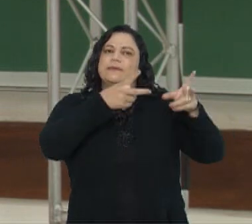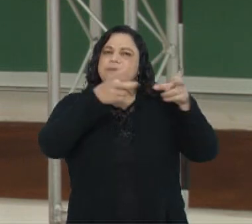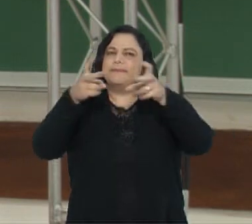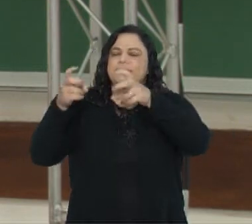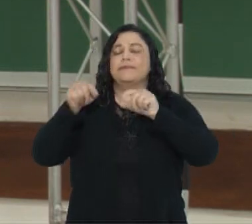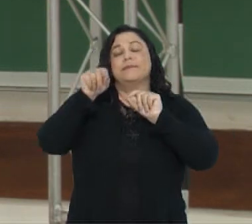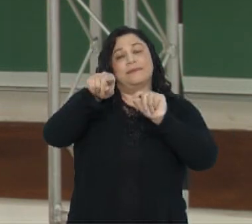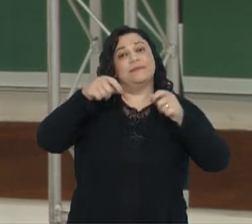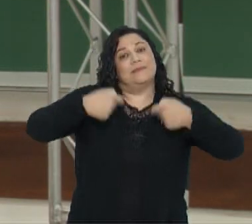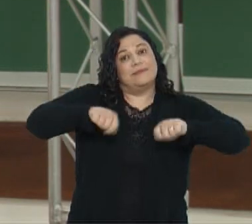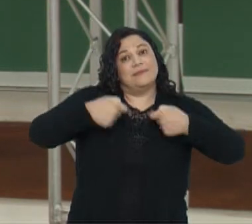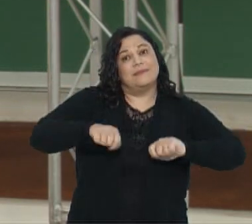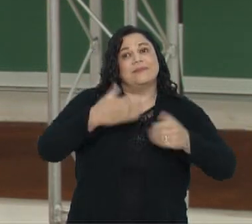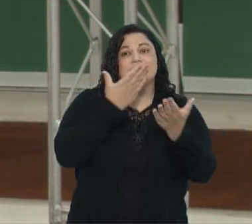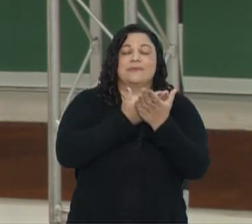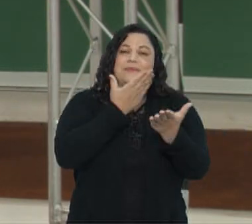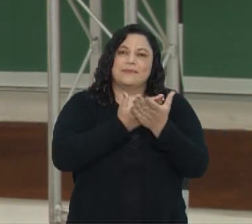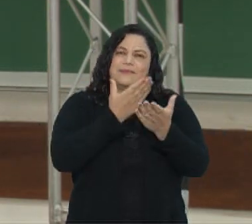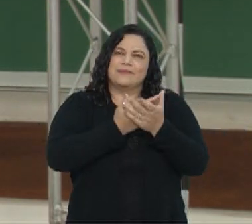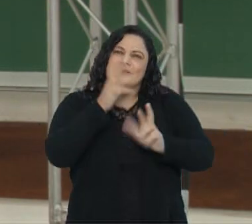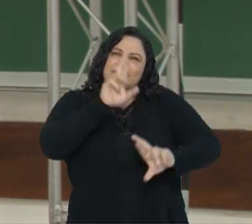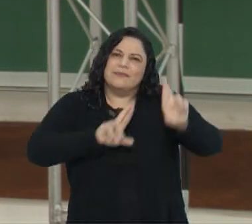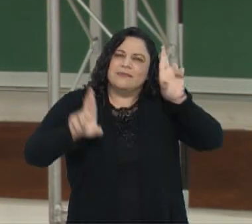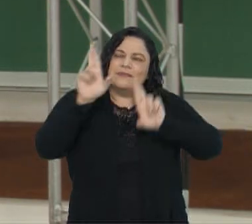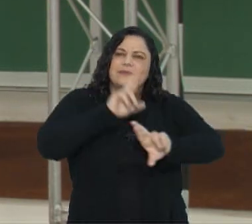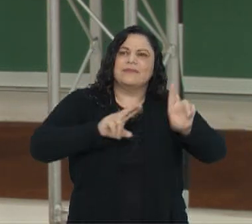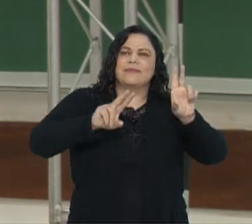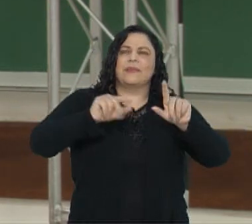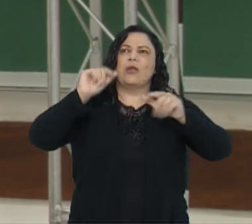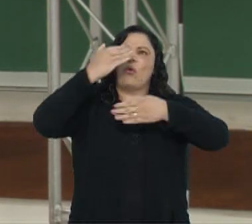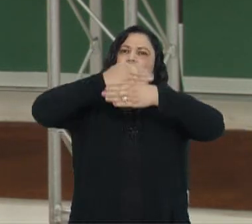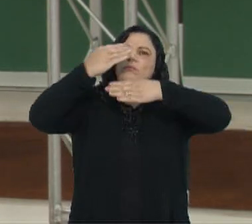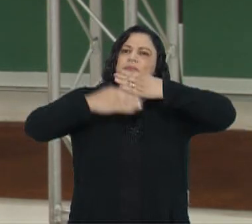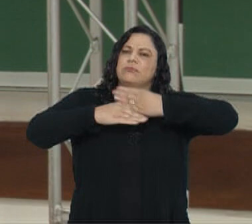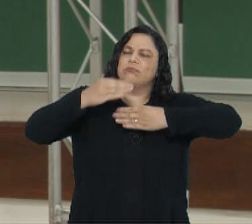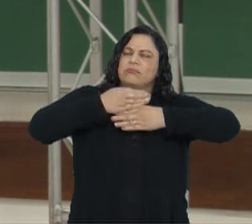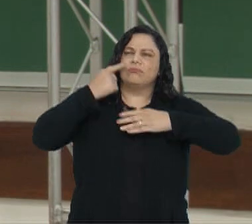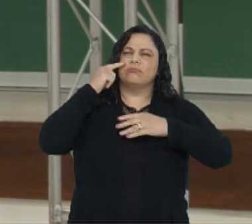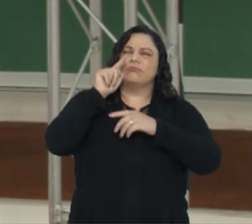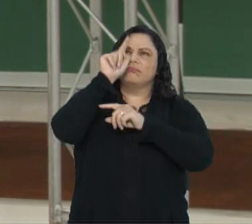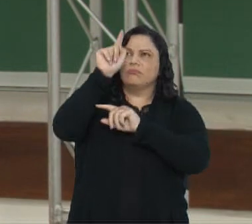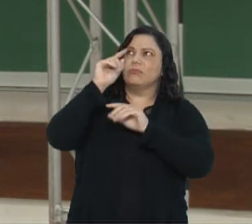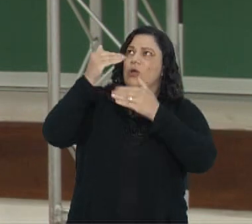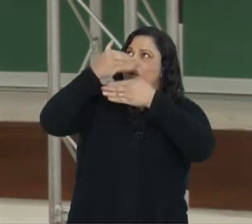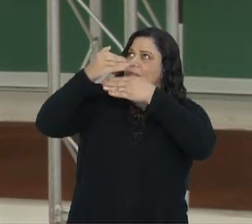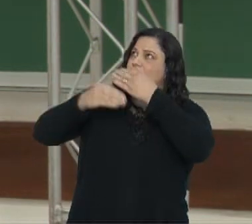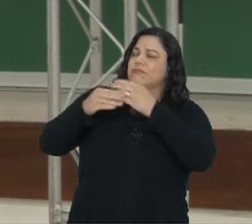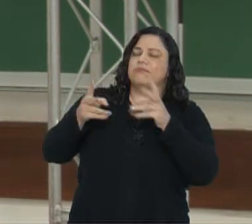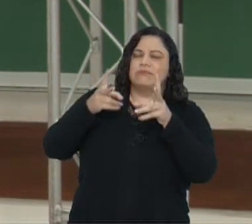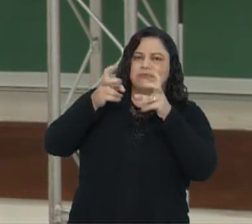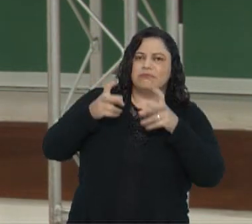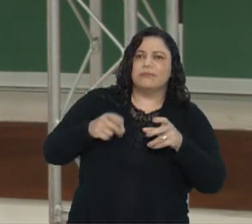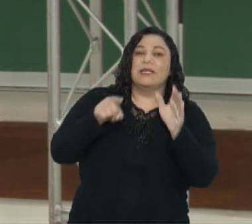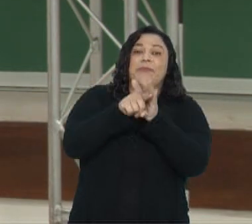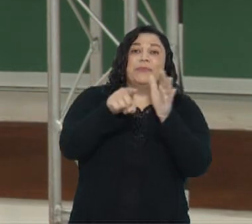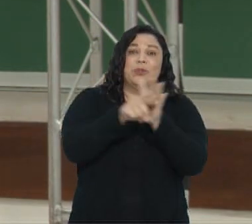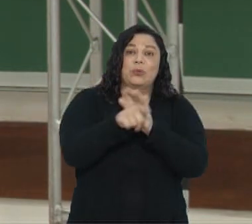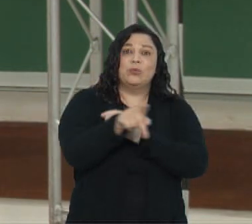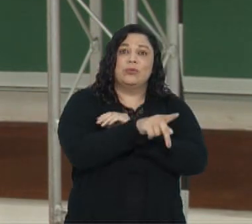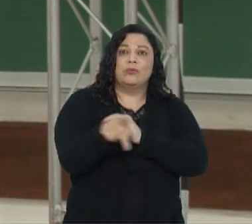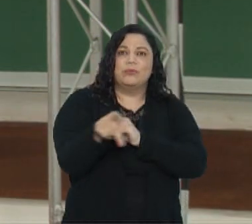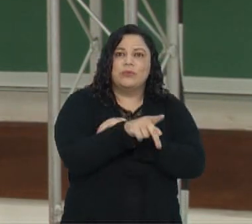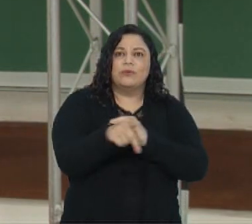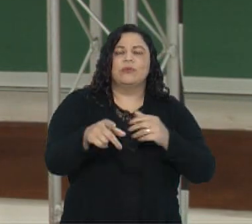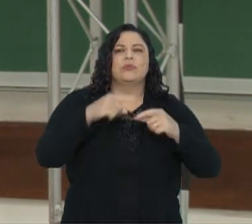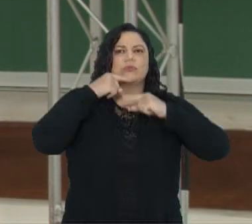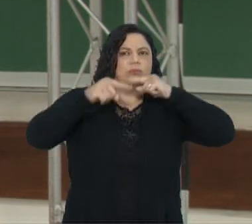vocês estudem, verifiquem, olhem os slides direitinho, ok? Perguntas para o seu professor, se tiver